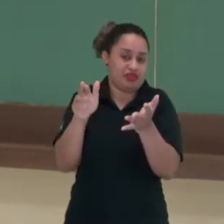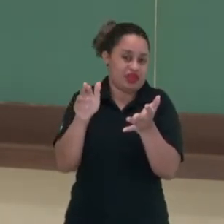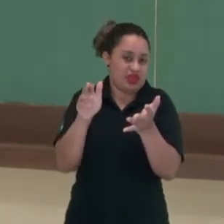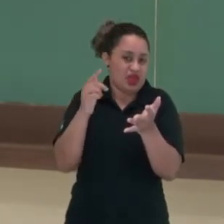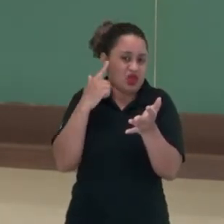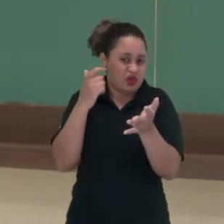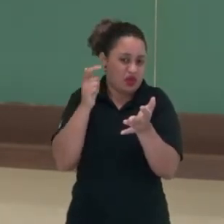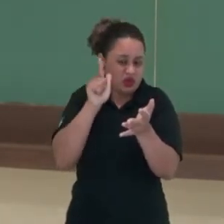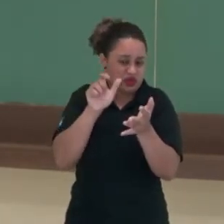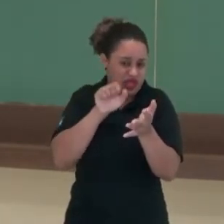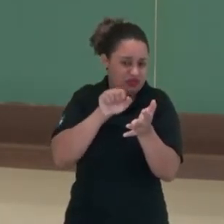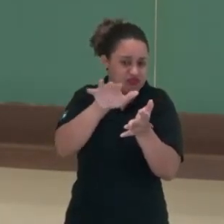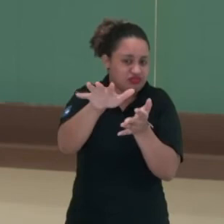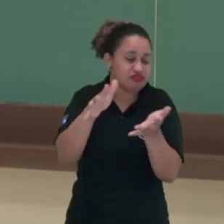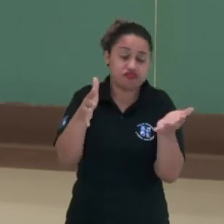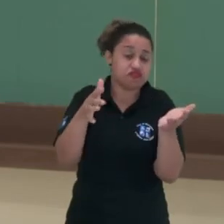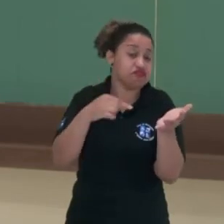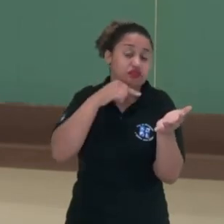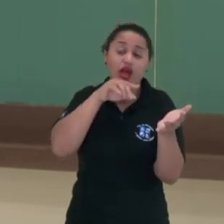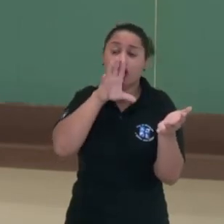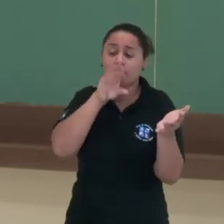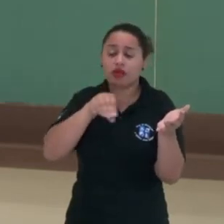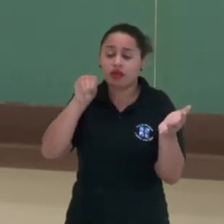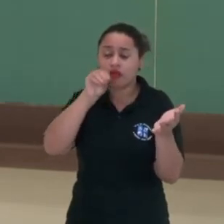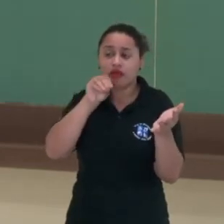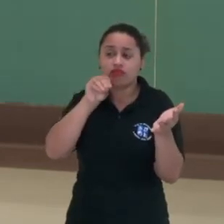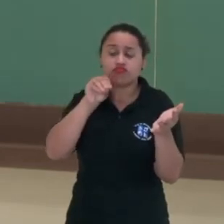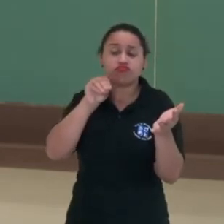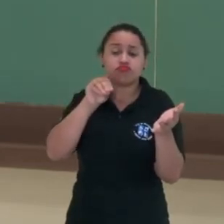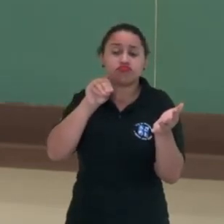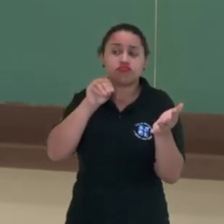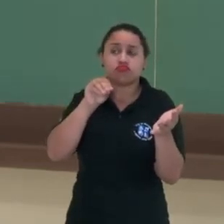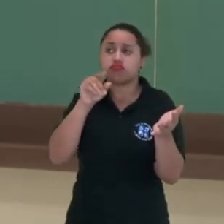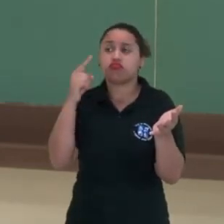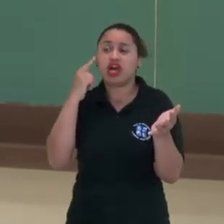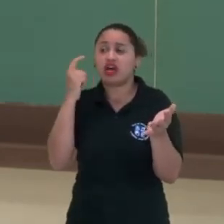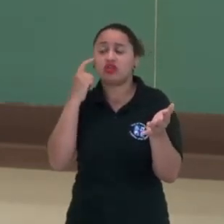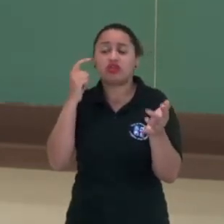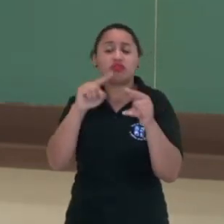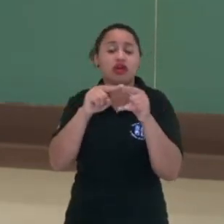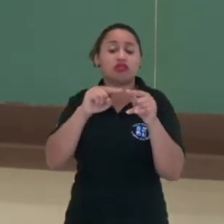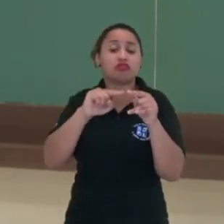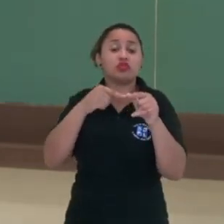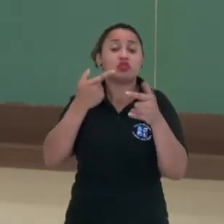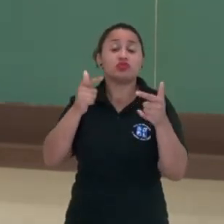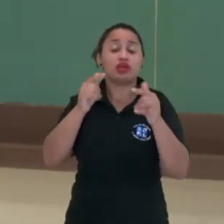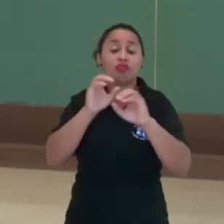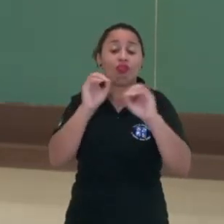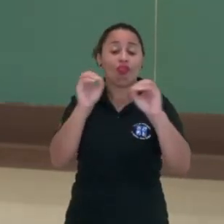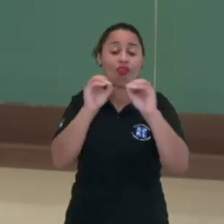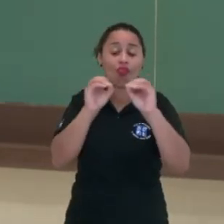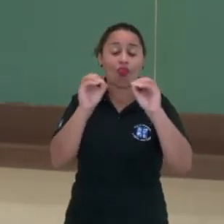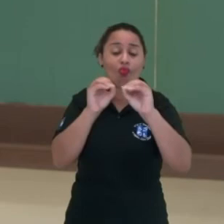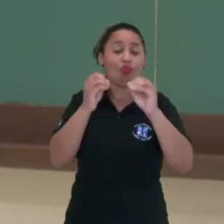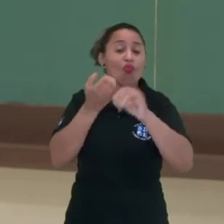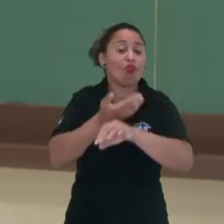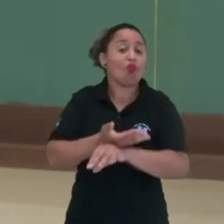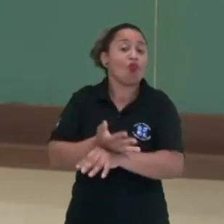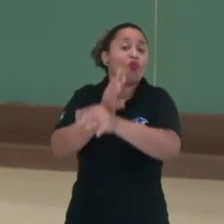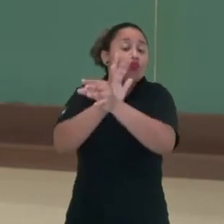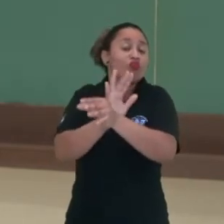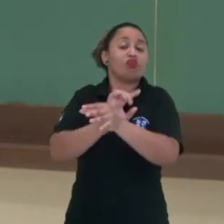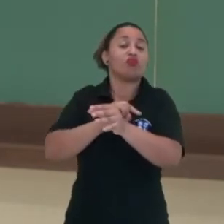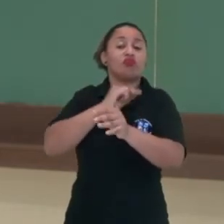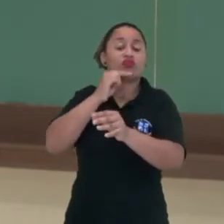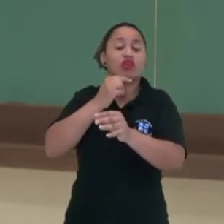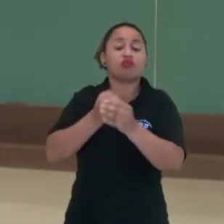Não, porque você pode até falar, mas como não tem um espaço para ele, matéria para ele produzir as ondas,